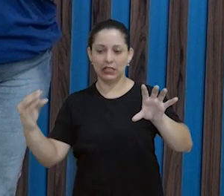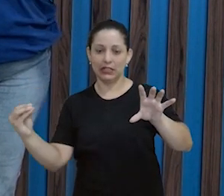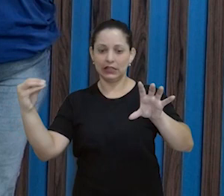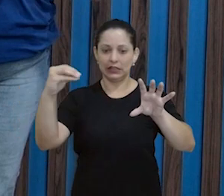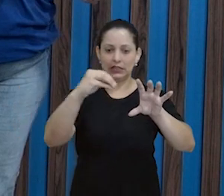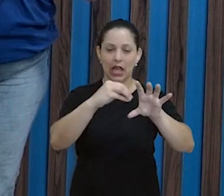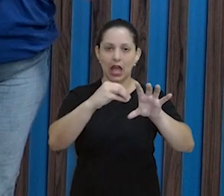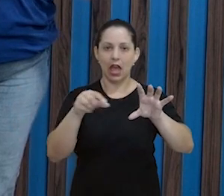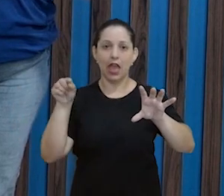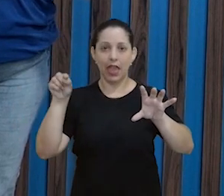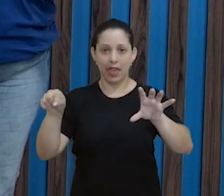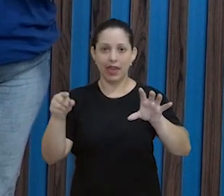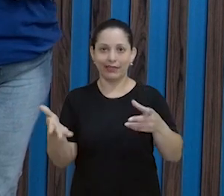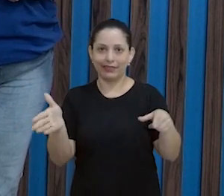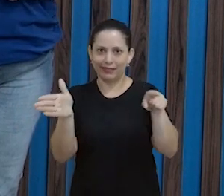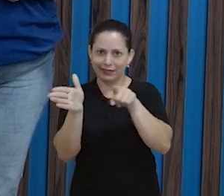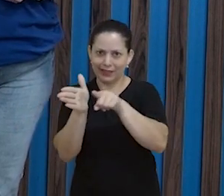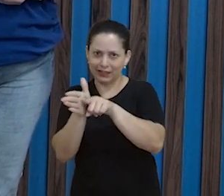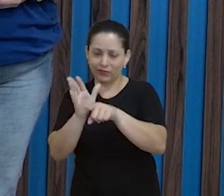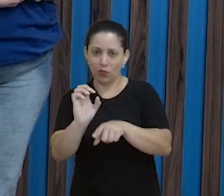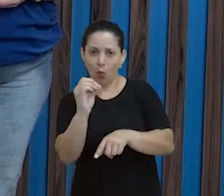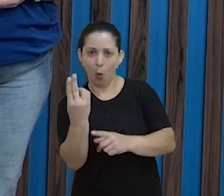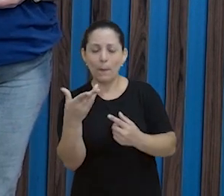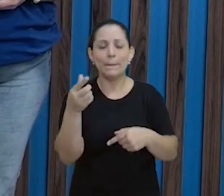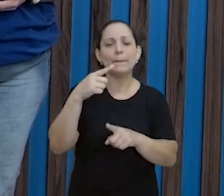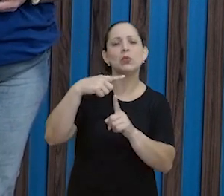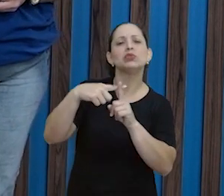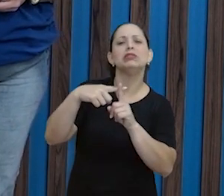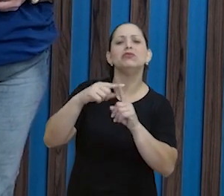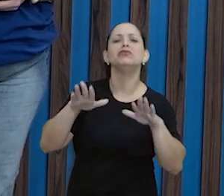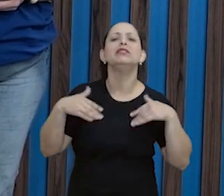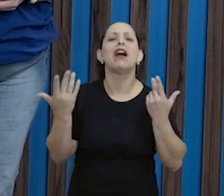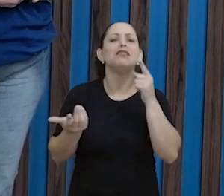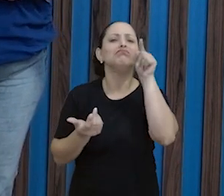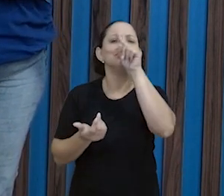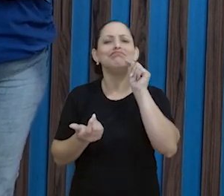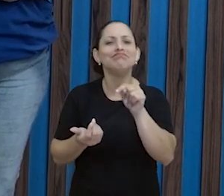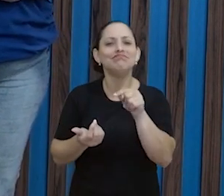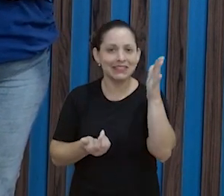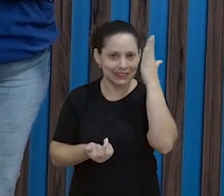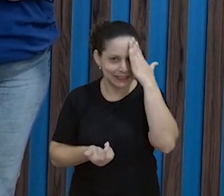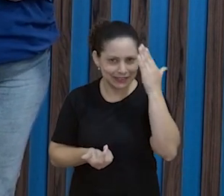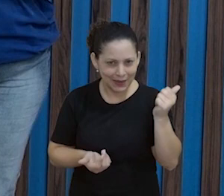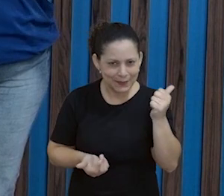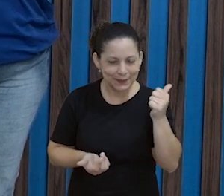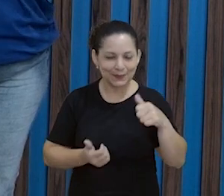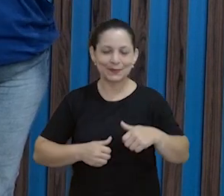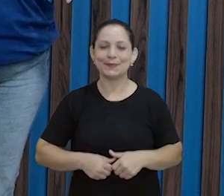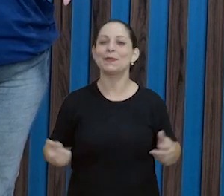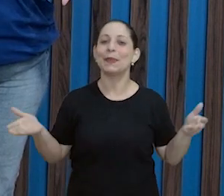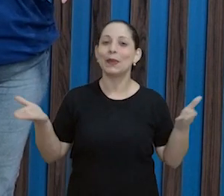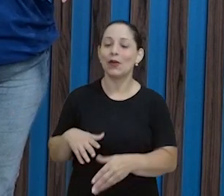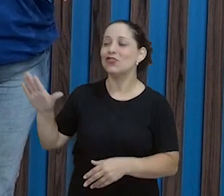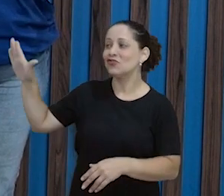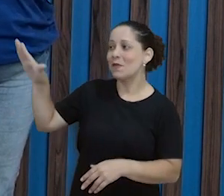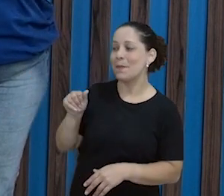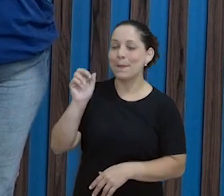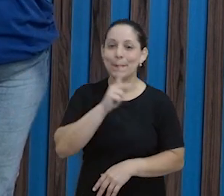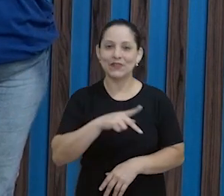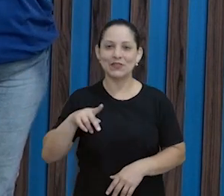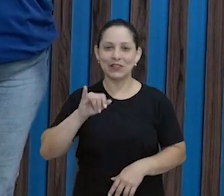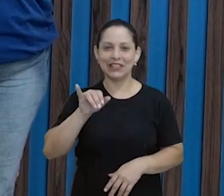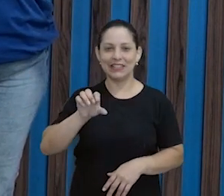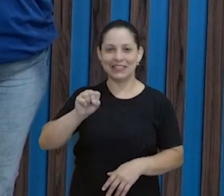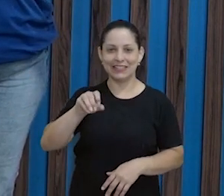ficar negativo ou positivo. E aí, vocês lembram disso? Para isso, vou chamar aqui a professora Isabel para a gente